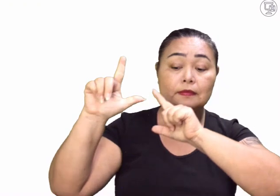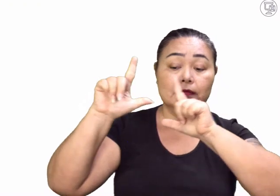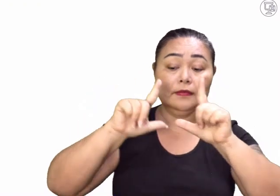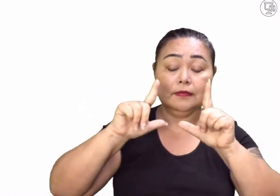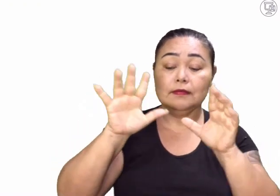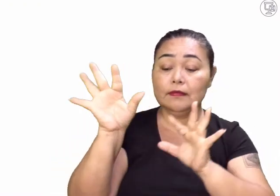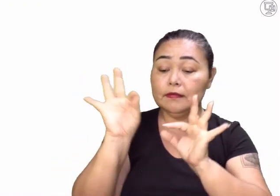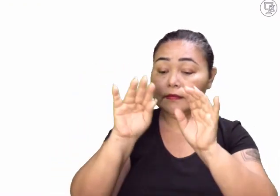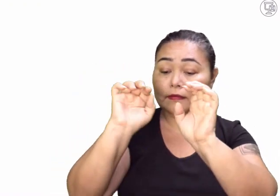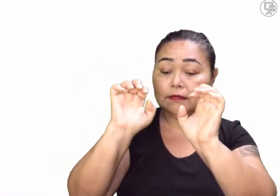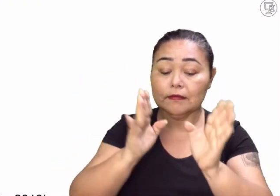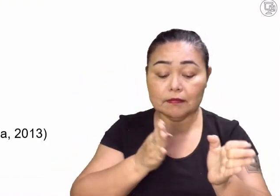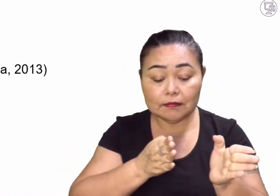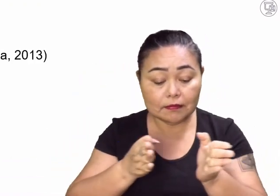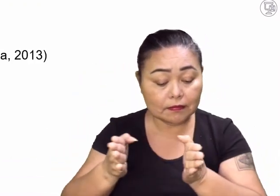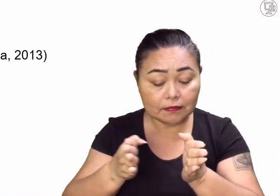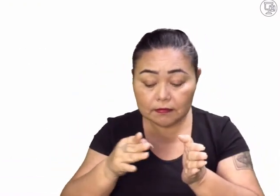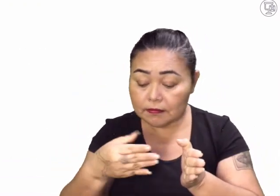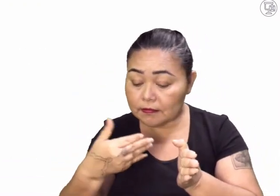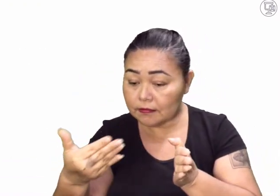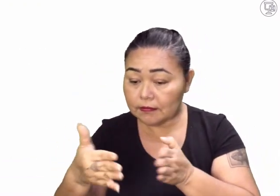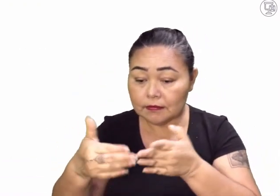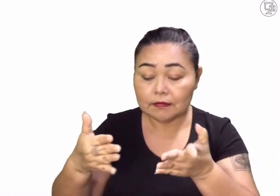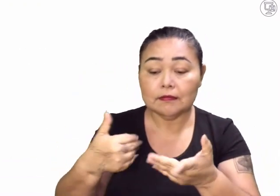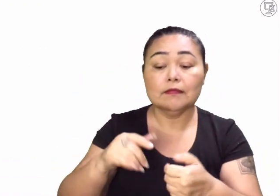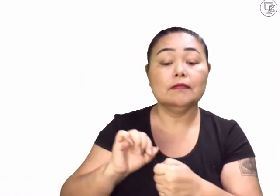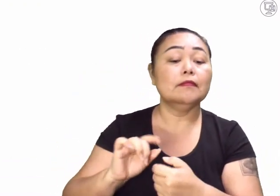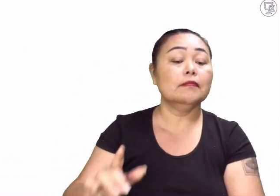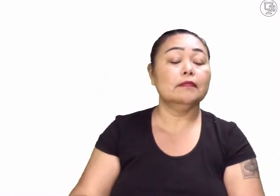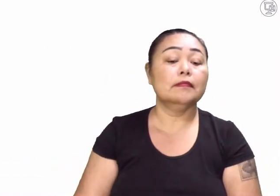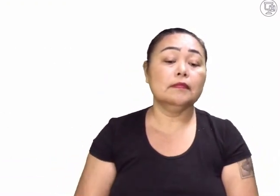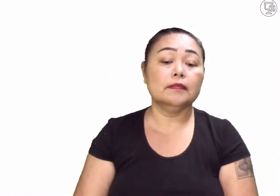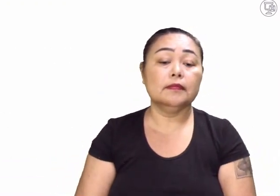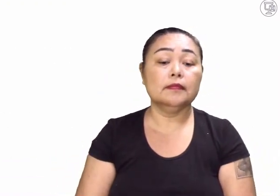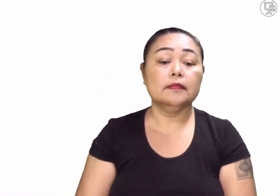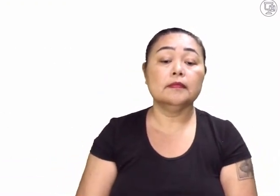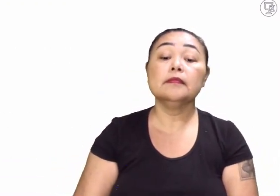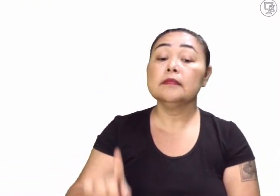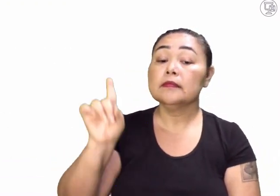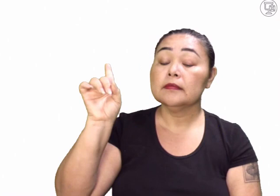da estrutura dos rios e das bacias hidrográficas.